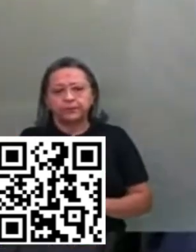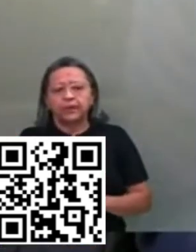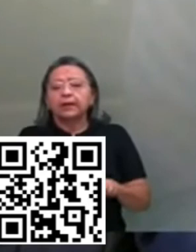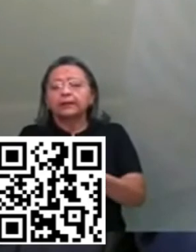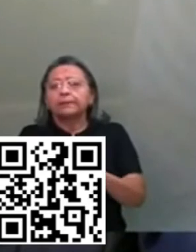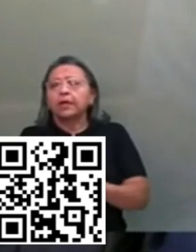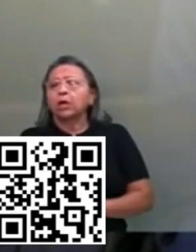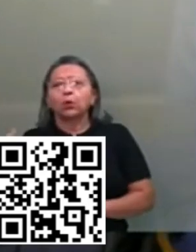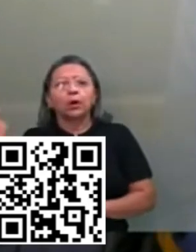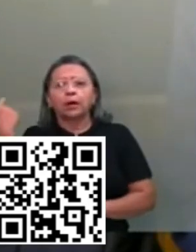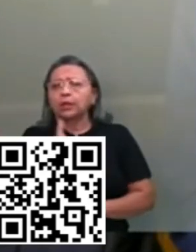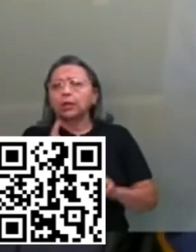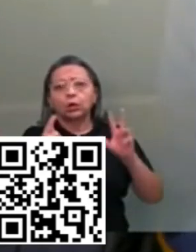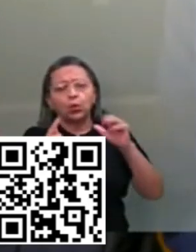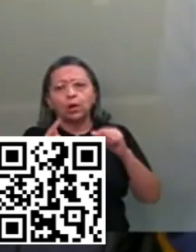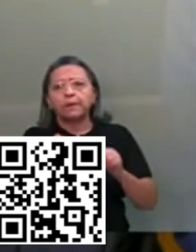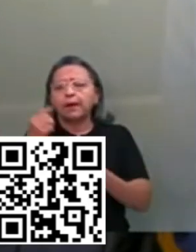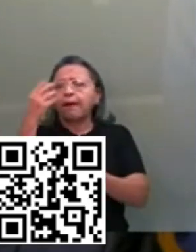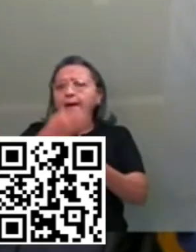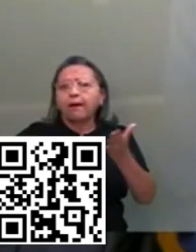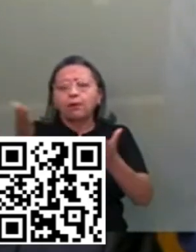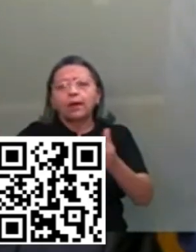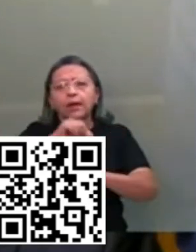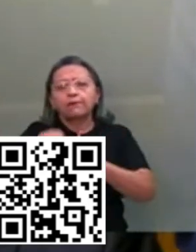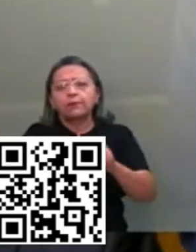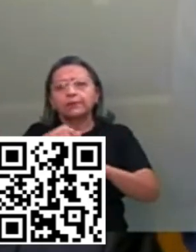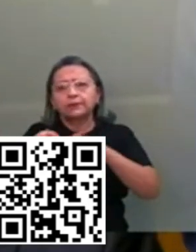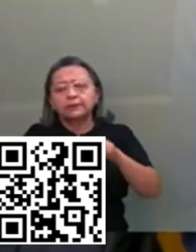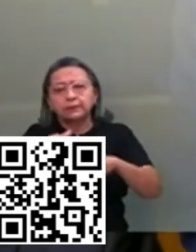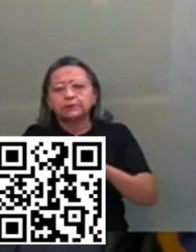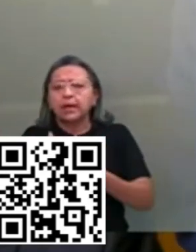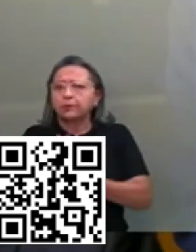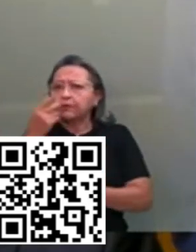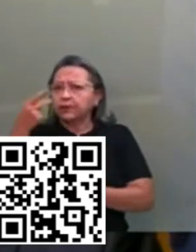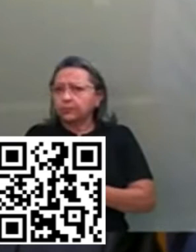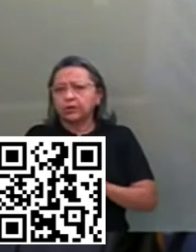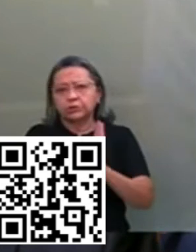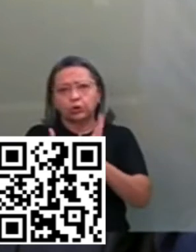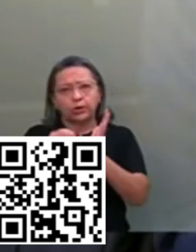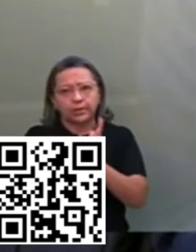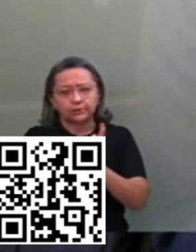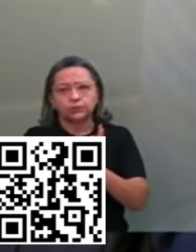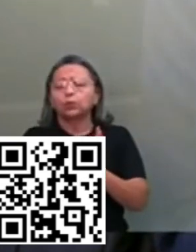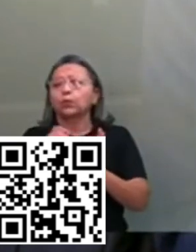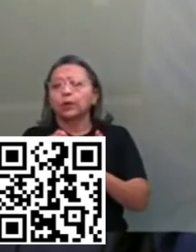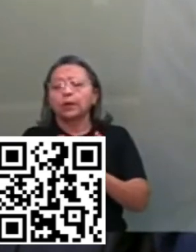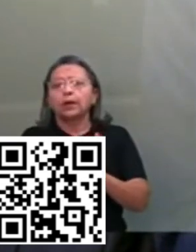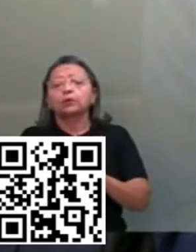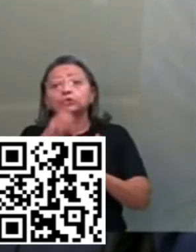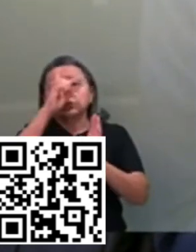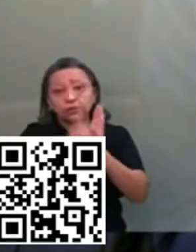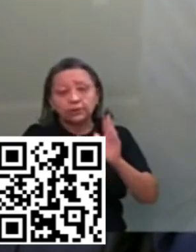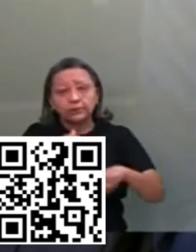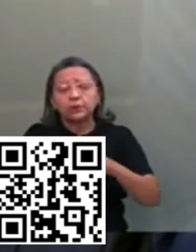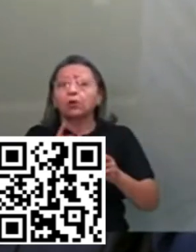Também nunca virei aqui para anular a reforma trabalhista aprovada por este Congresso. Afinal, os direitos